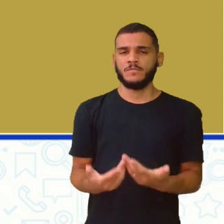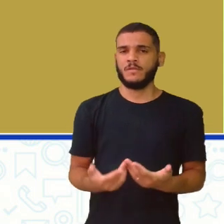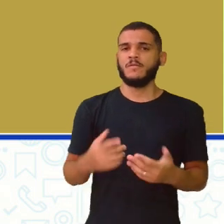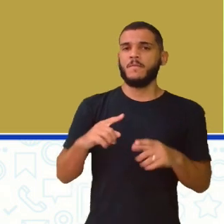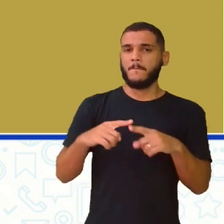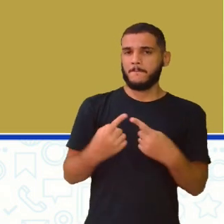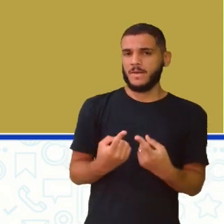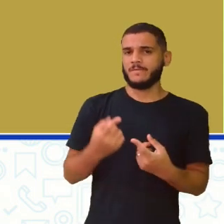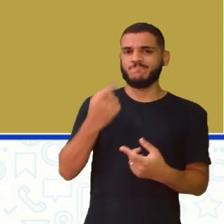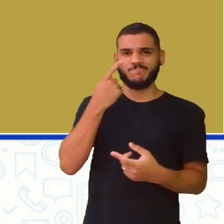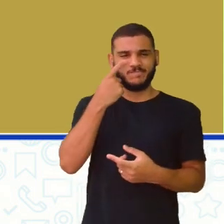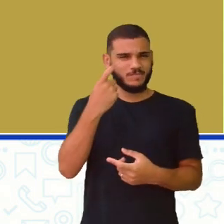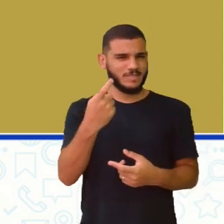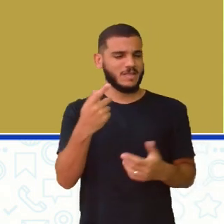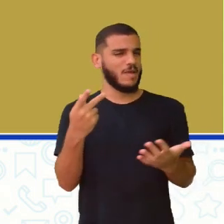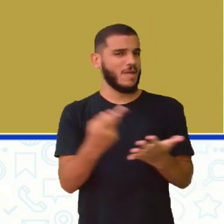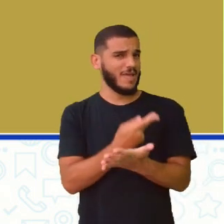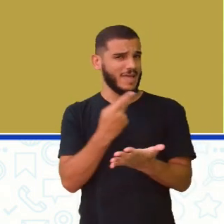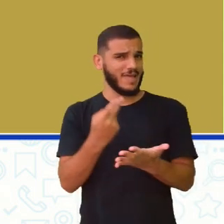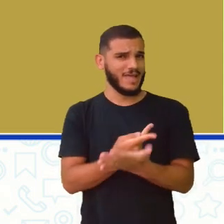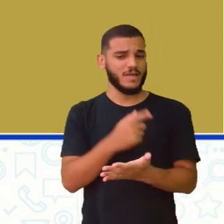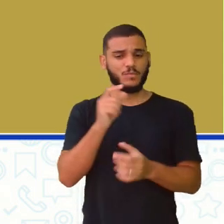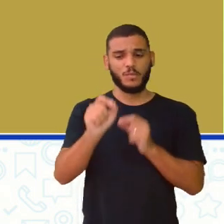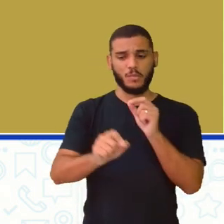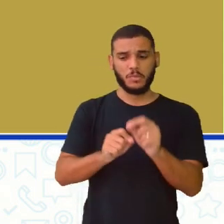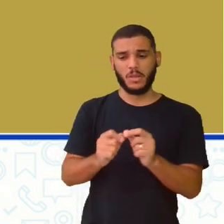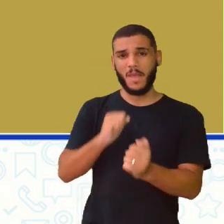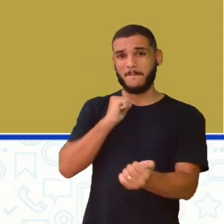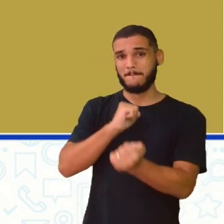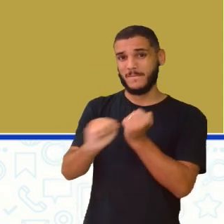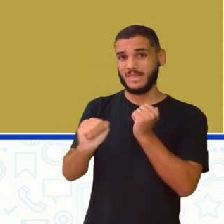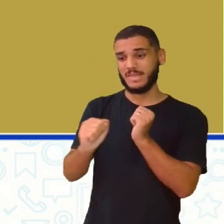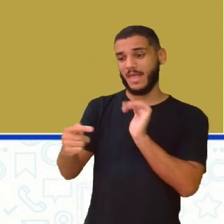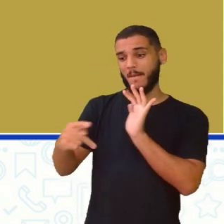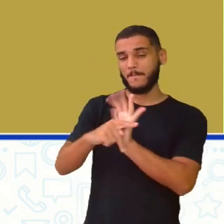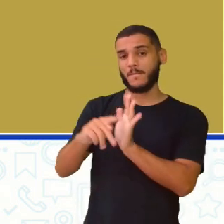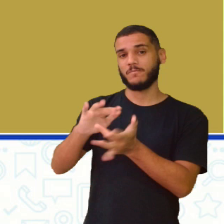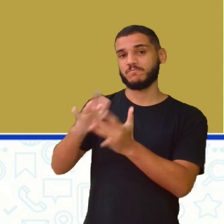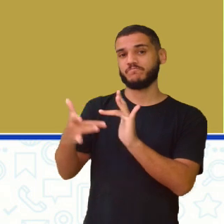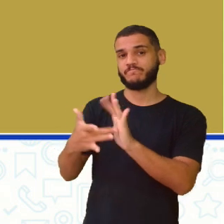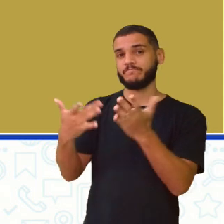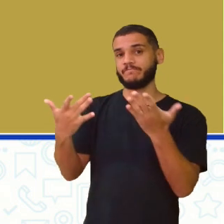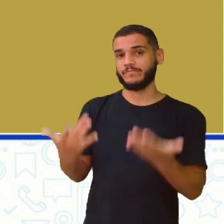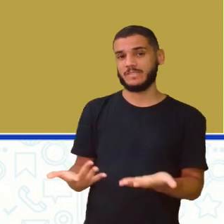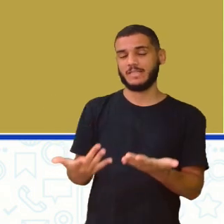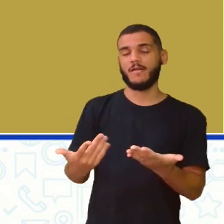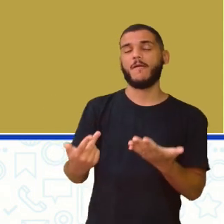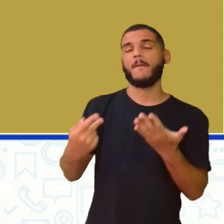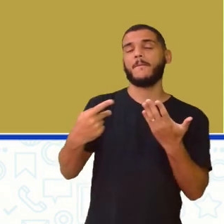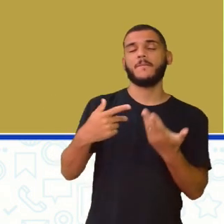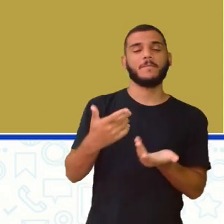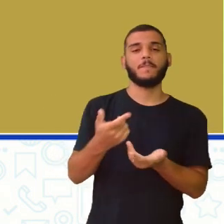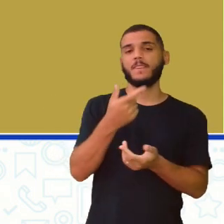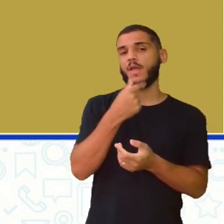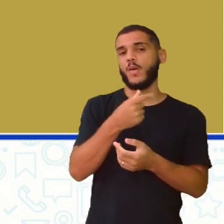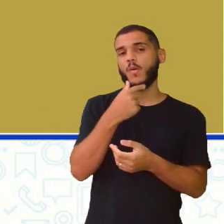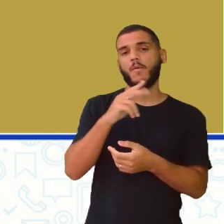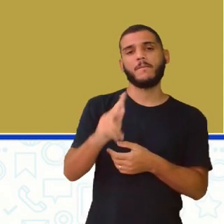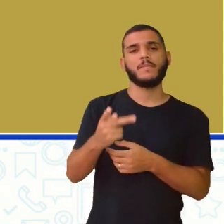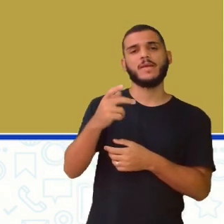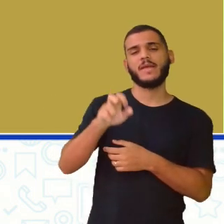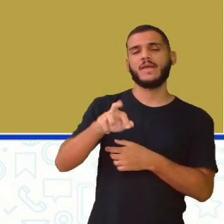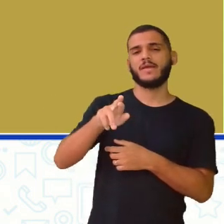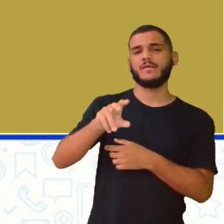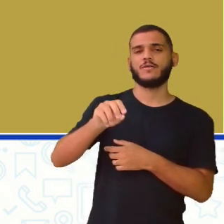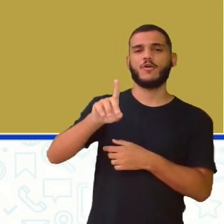intenção de Herodes era se ver livre do novo rei, quer dizer, ele não era da linhagem de Davi, o novo